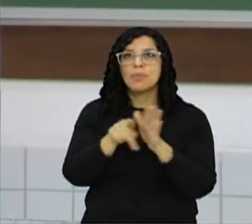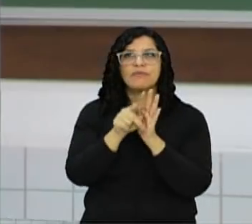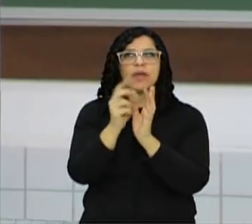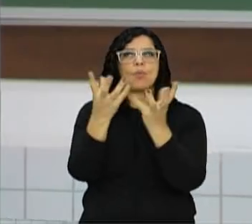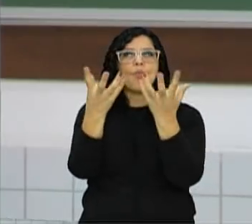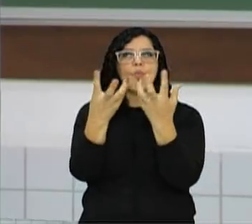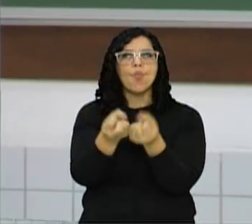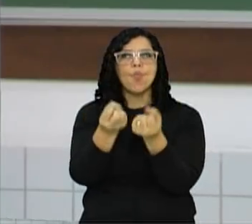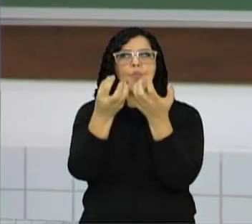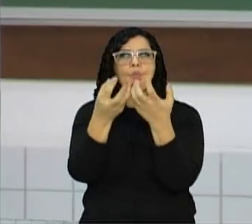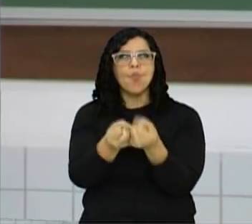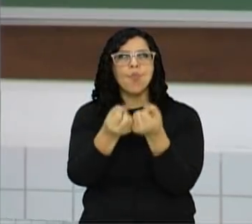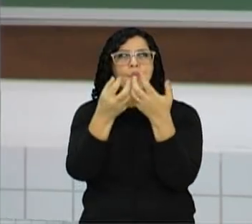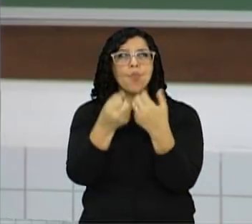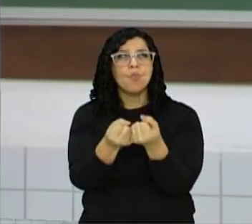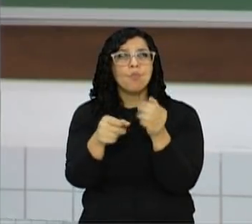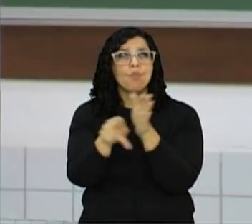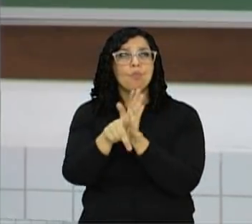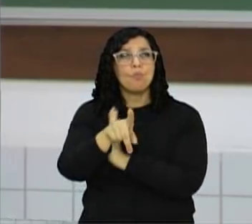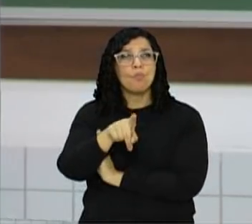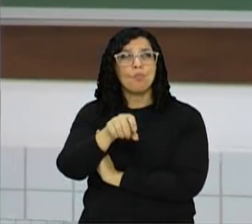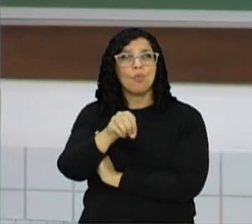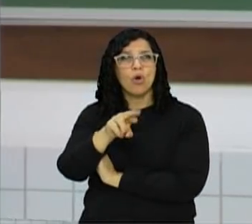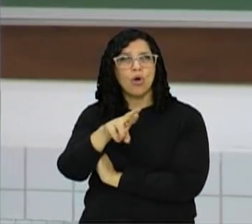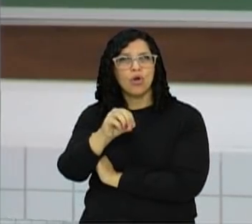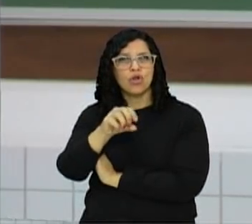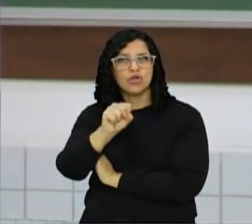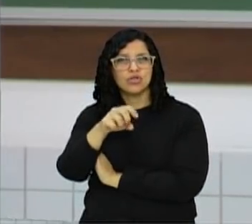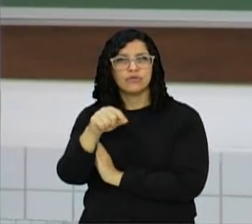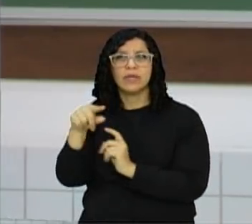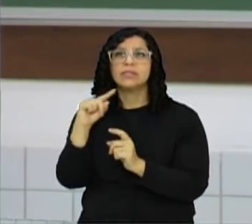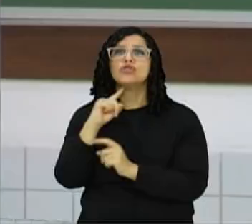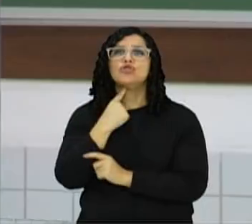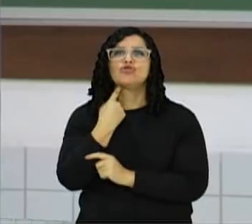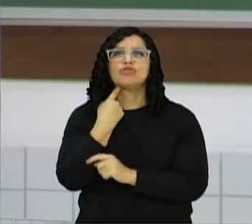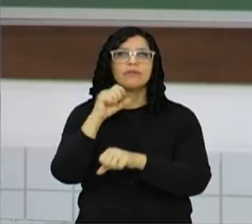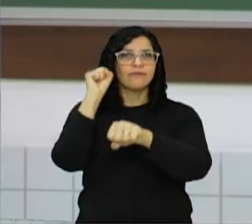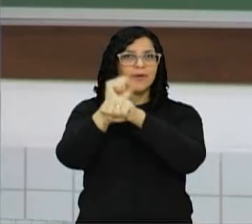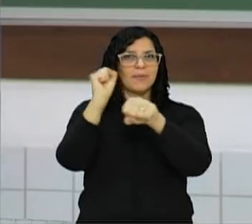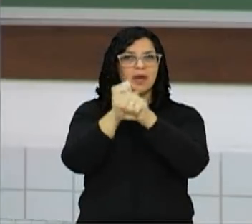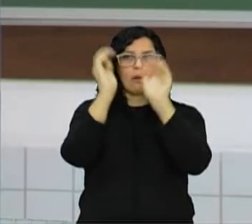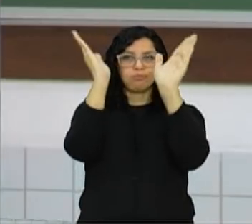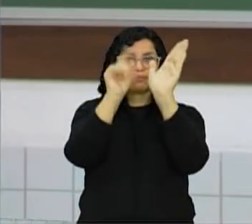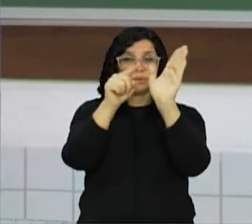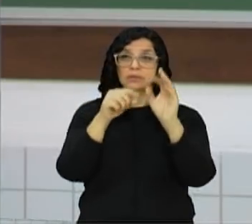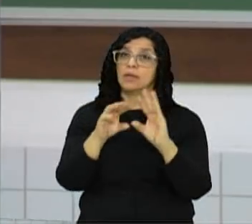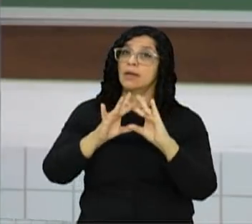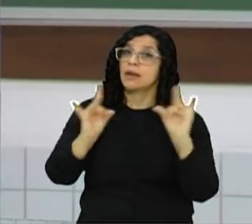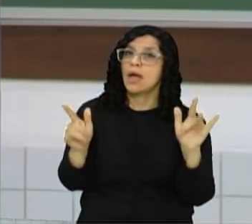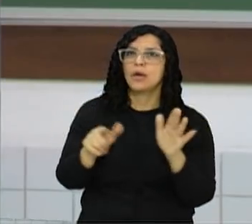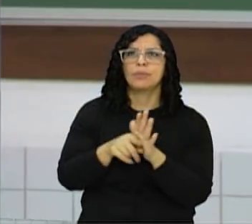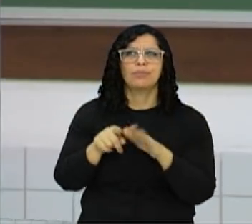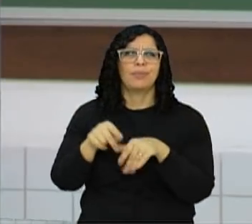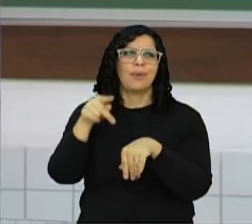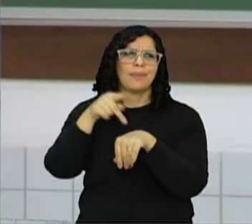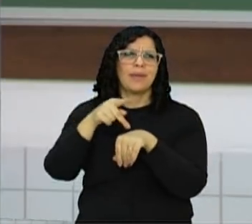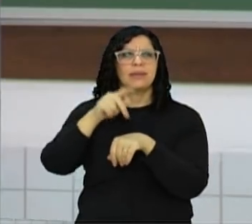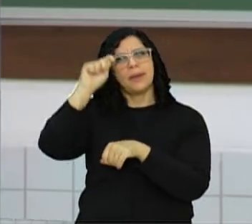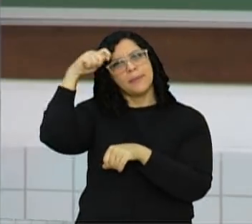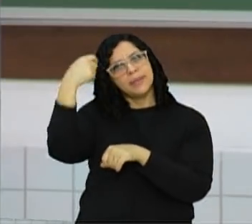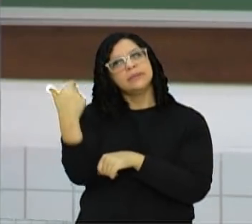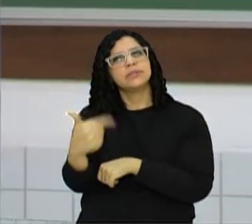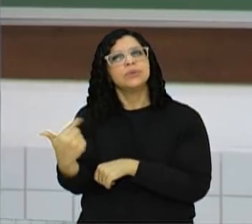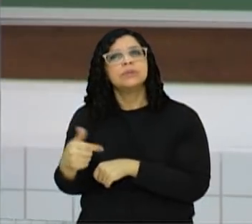poroso que vai reter, que vai segurar essas partículas. Claro, não vai ter carvão, não vai